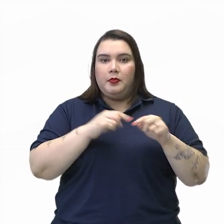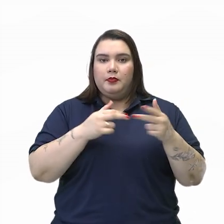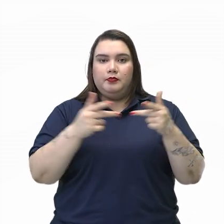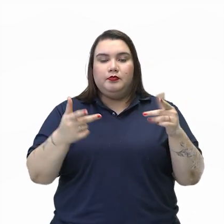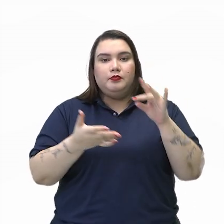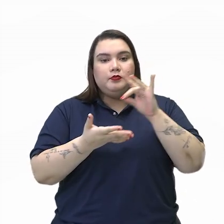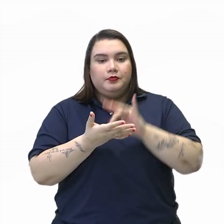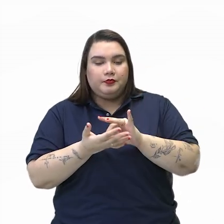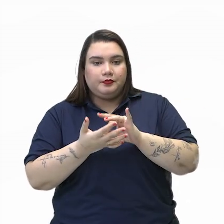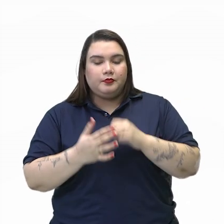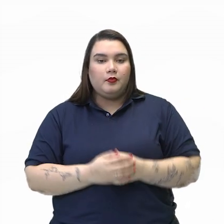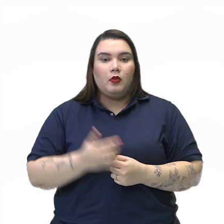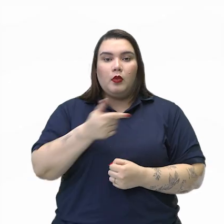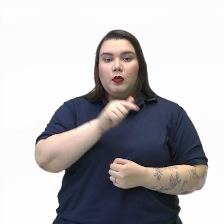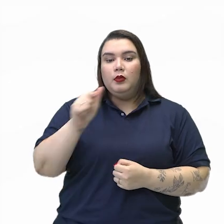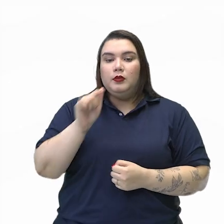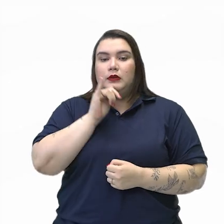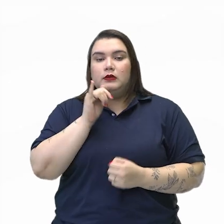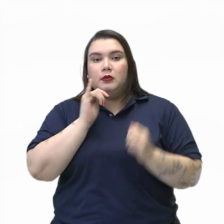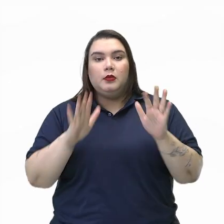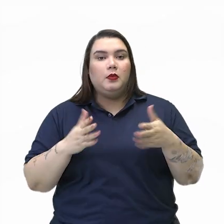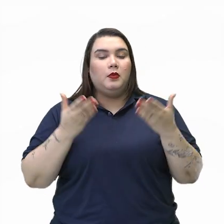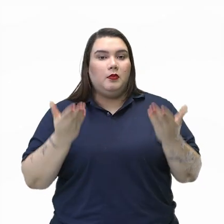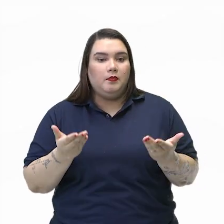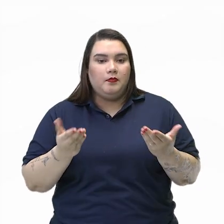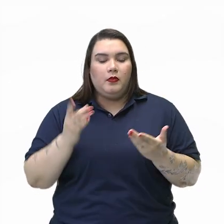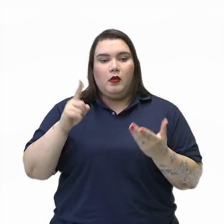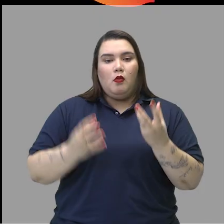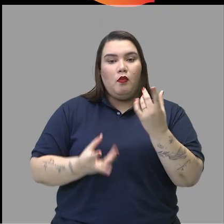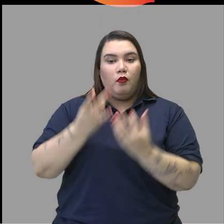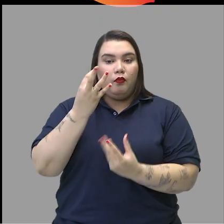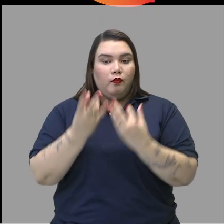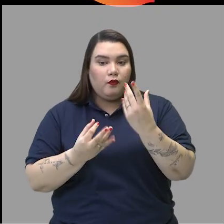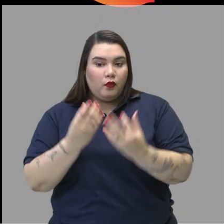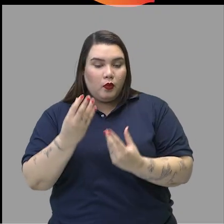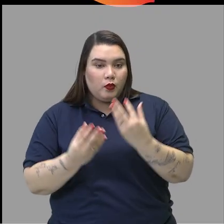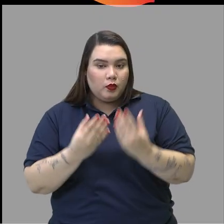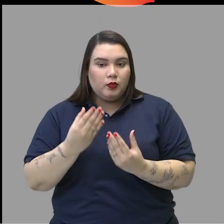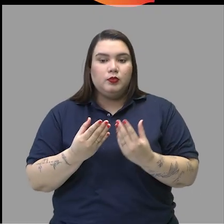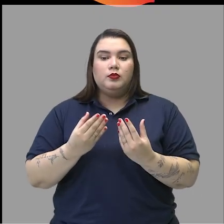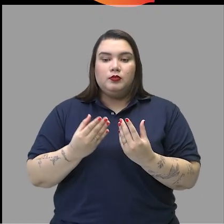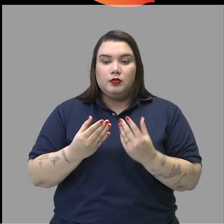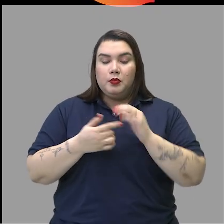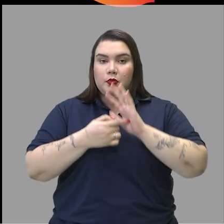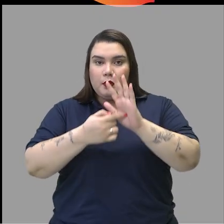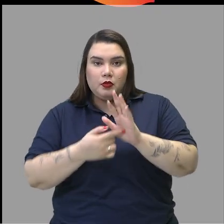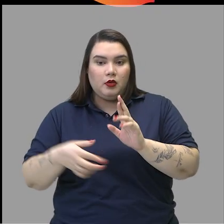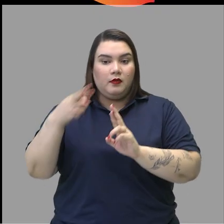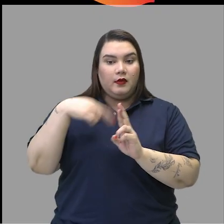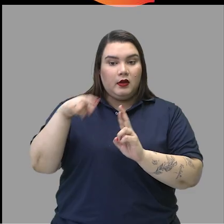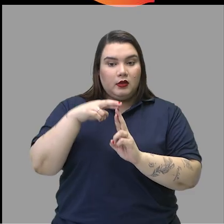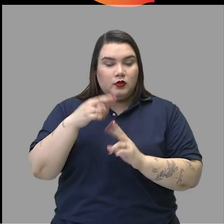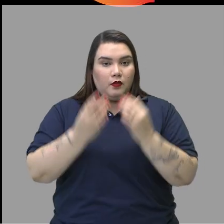original. Um outro exemplo disso é quando a gente fala do fogo. Veja só. Quando eu trago essa referência do